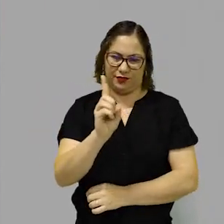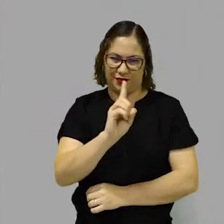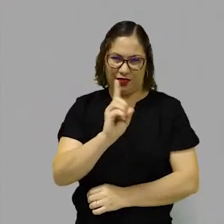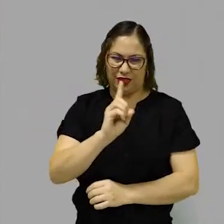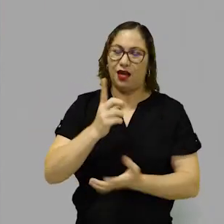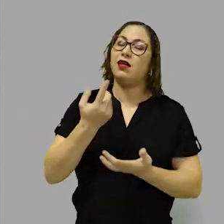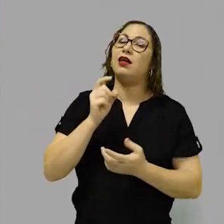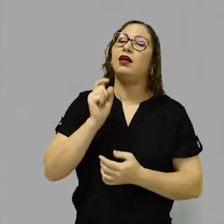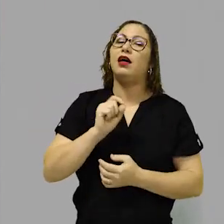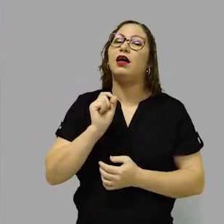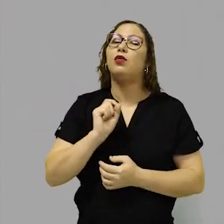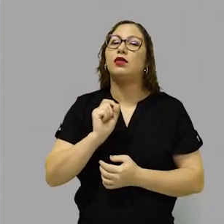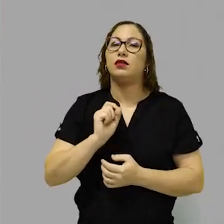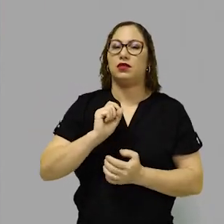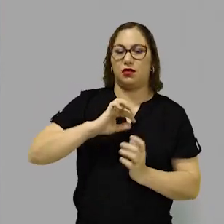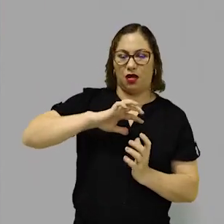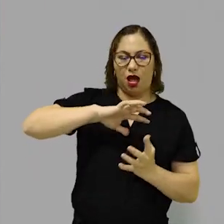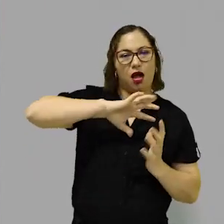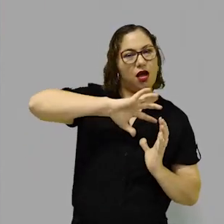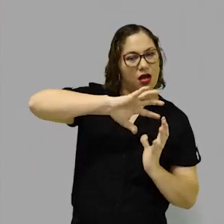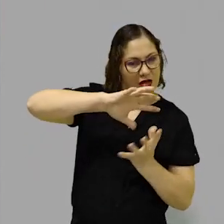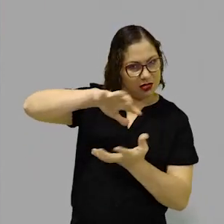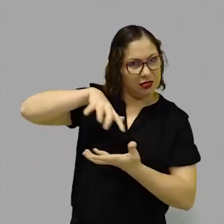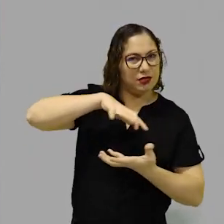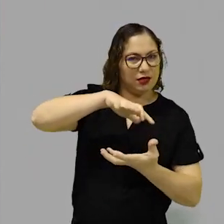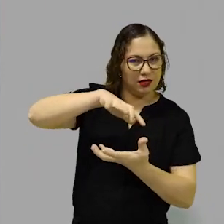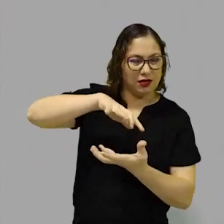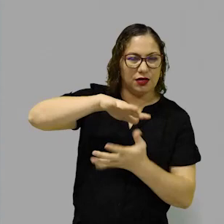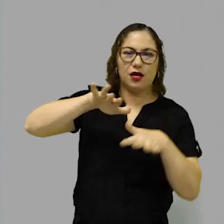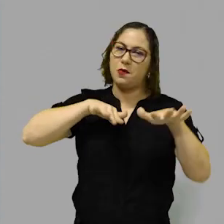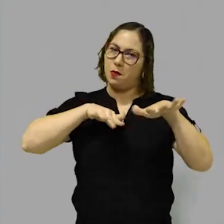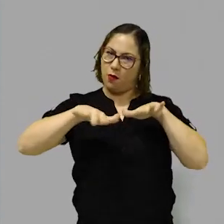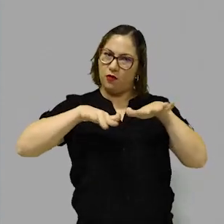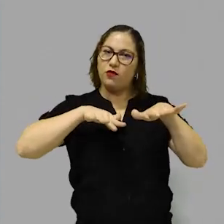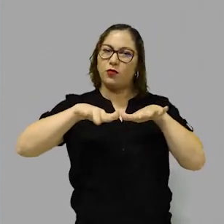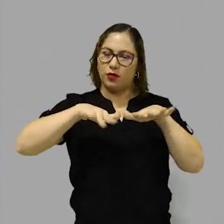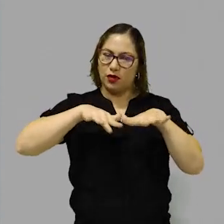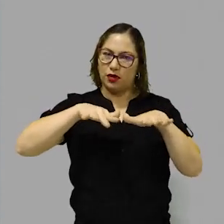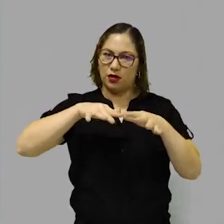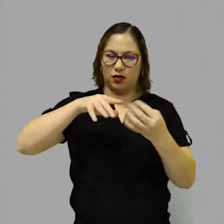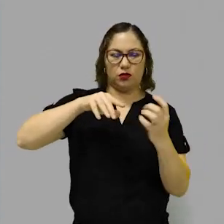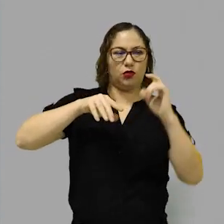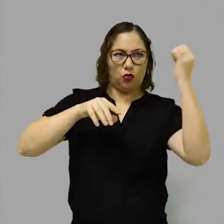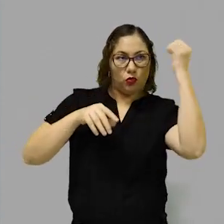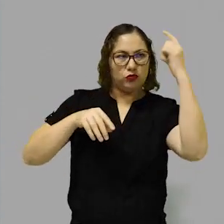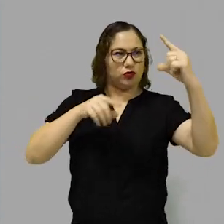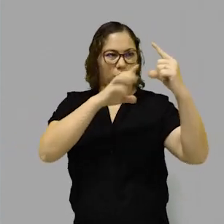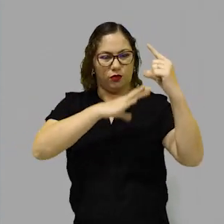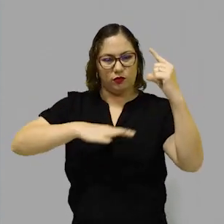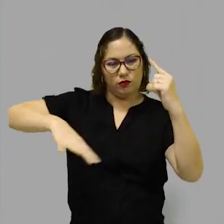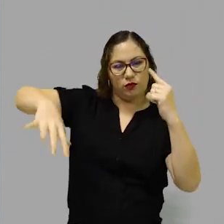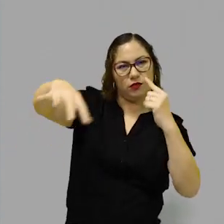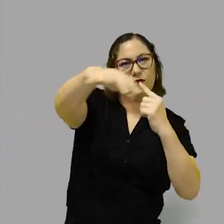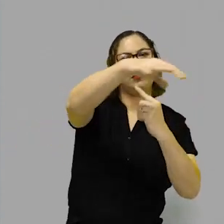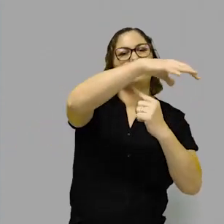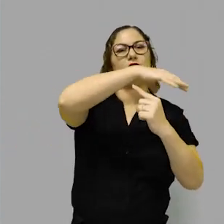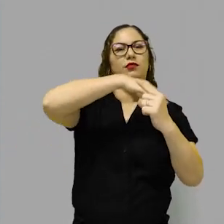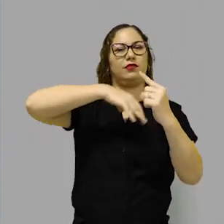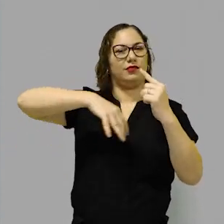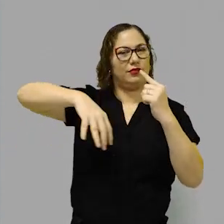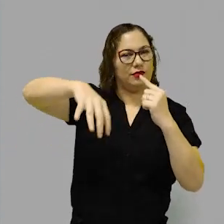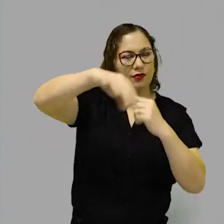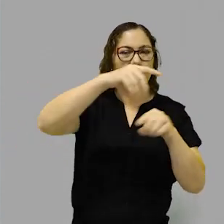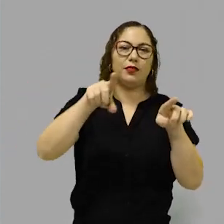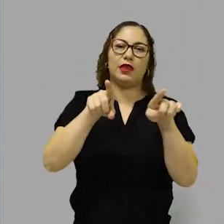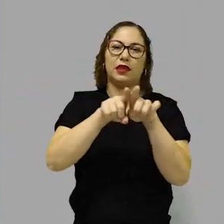passando sobre a nossa cabeça. É a Terra que se movimenta em torno do Sol e também gira